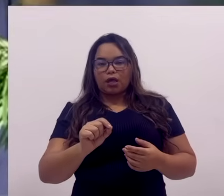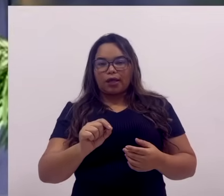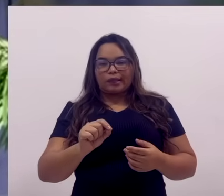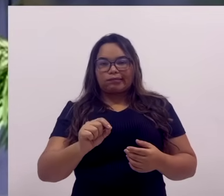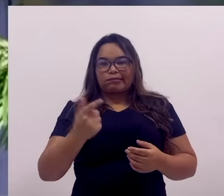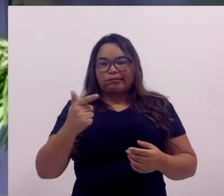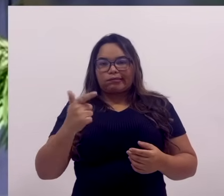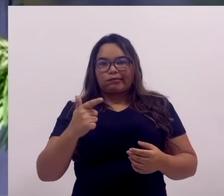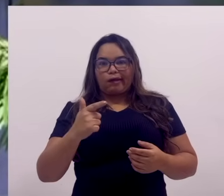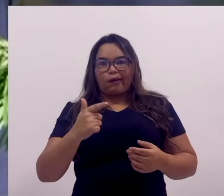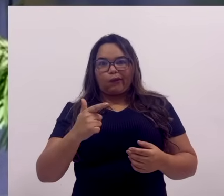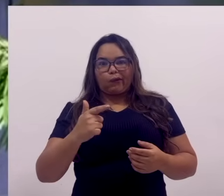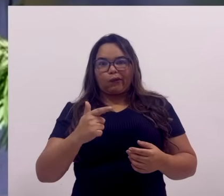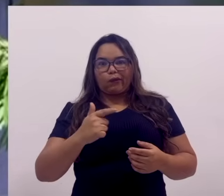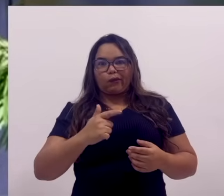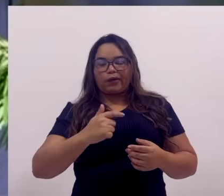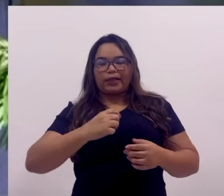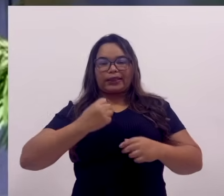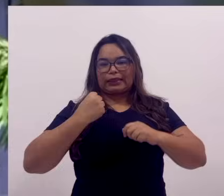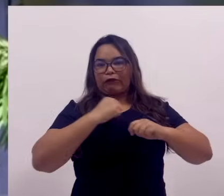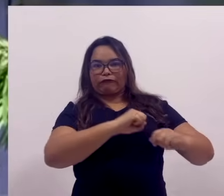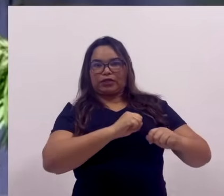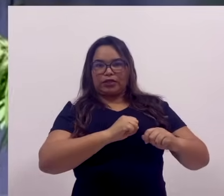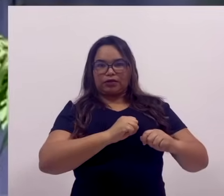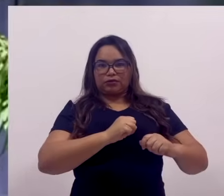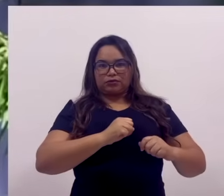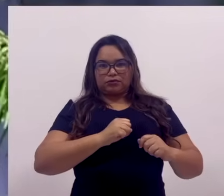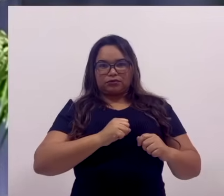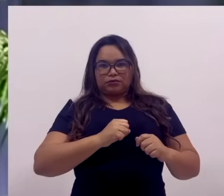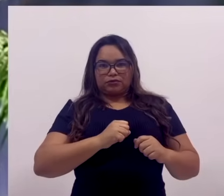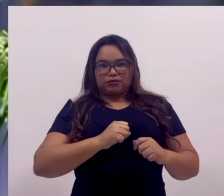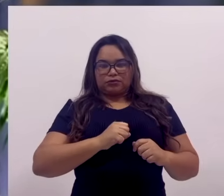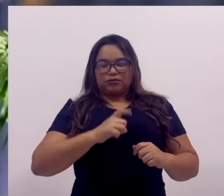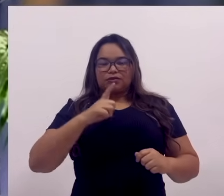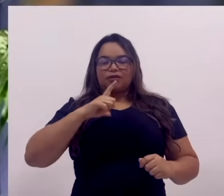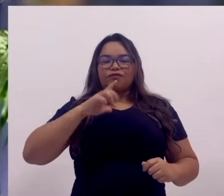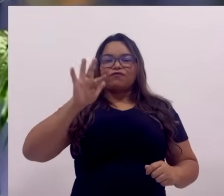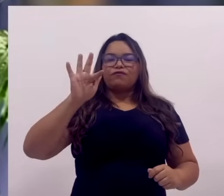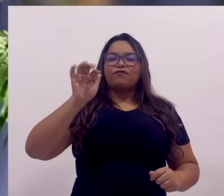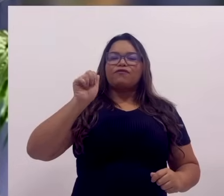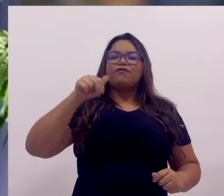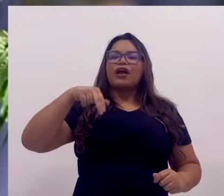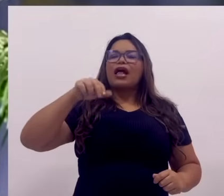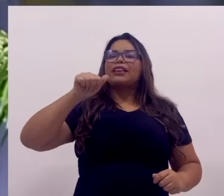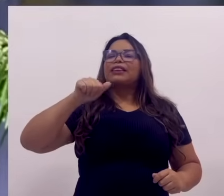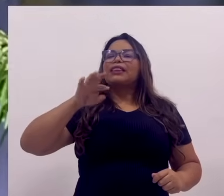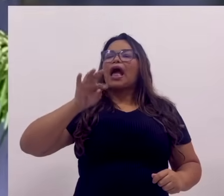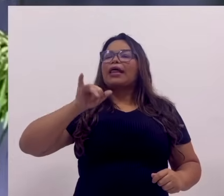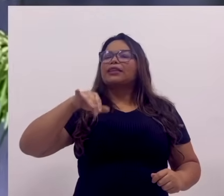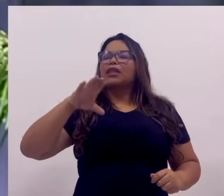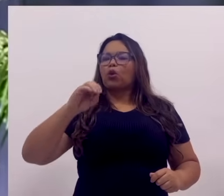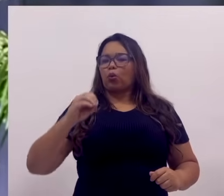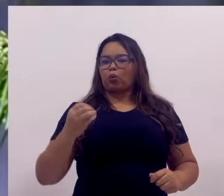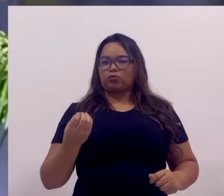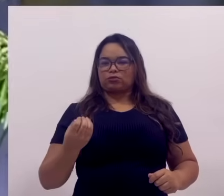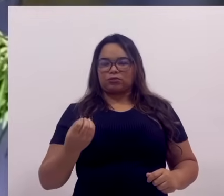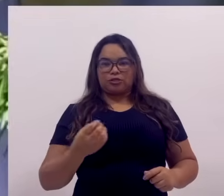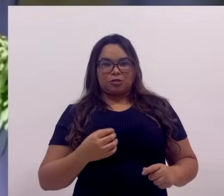É que é tão doloroso ser fanático. Por que não chegar a um acordo